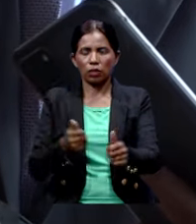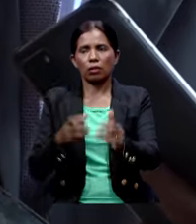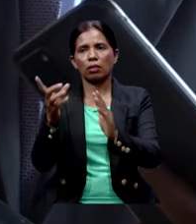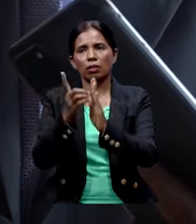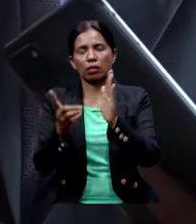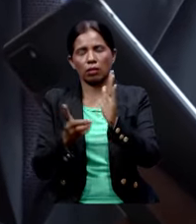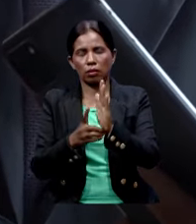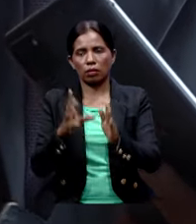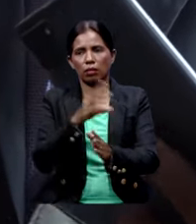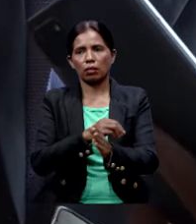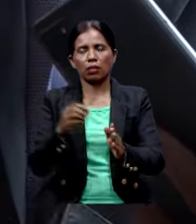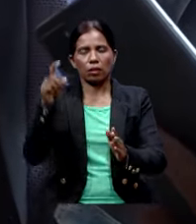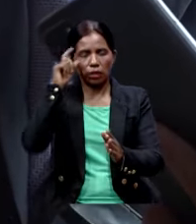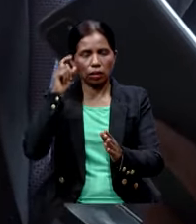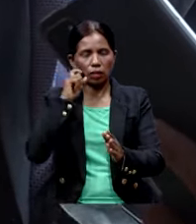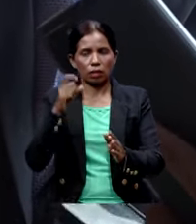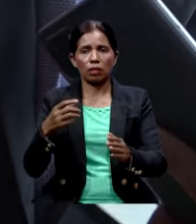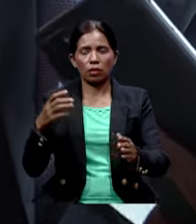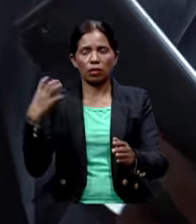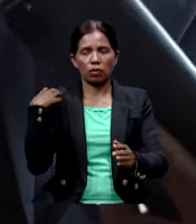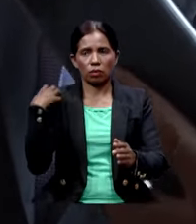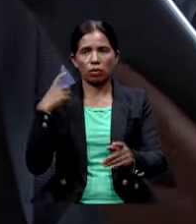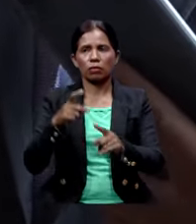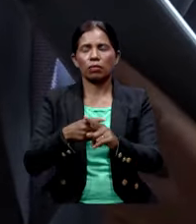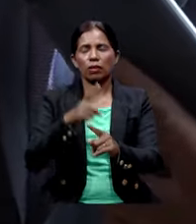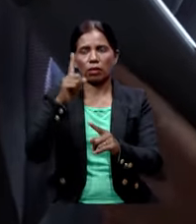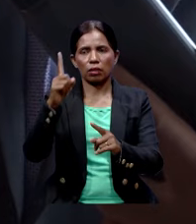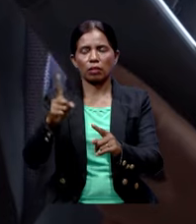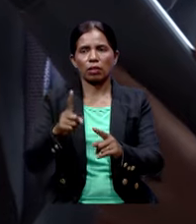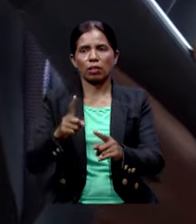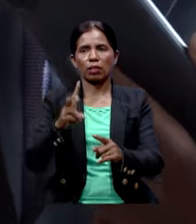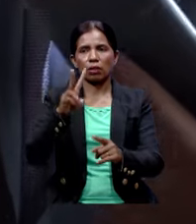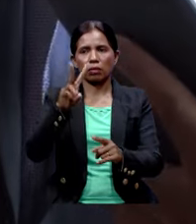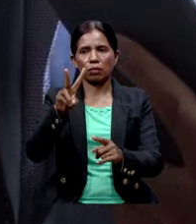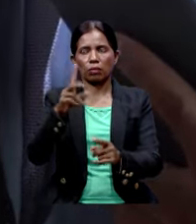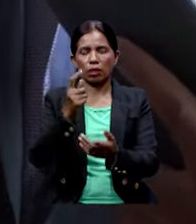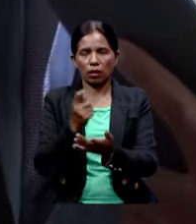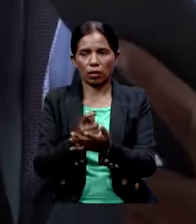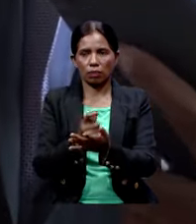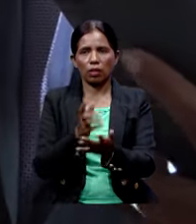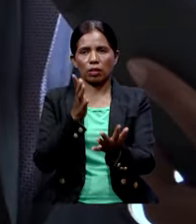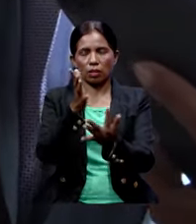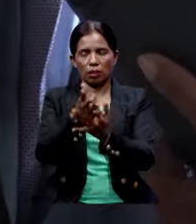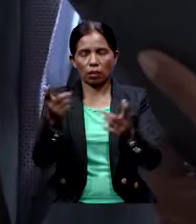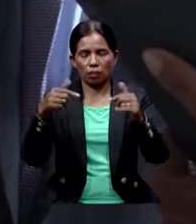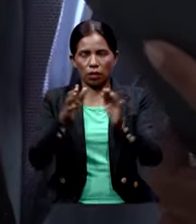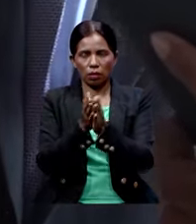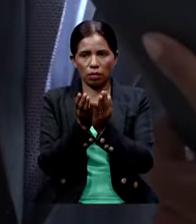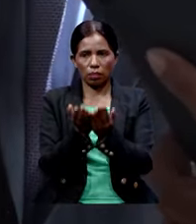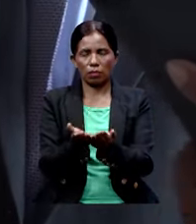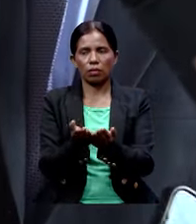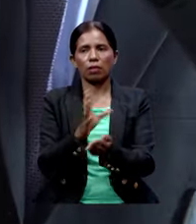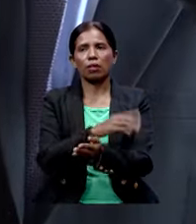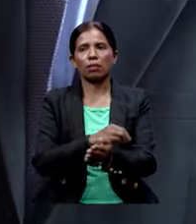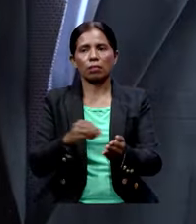bem a sala leitura Sanana Guzmão ia fulan ida ia mais de 2000 estudantes mas acesso mais ia a biblioteca sala